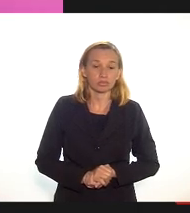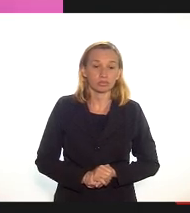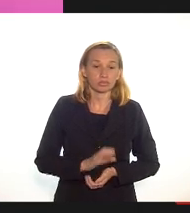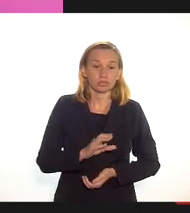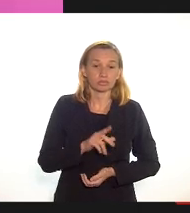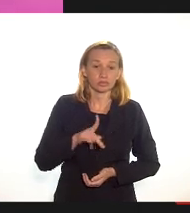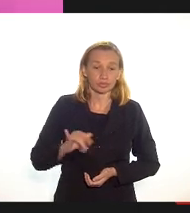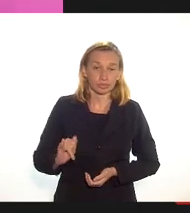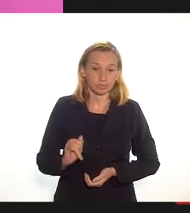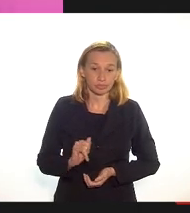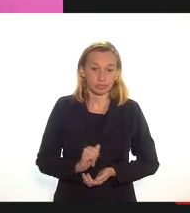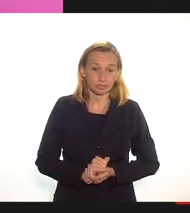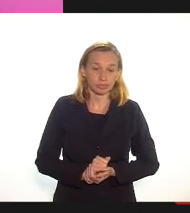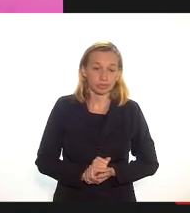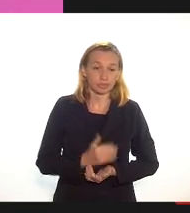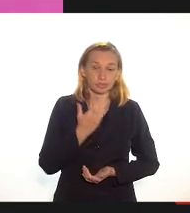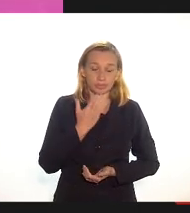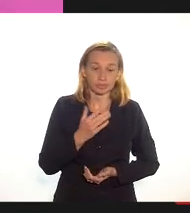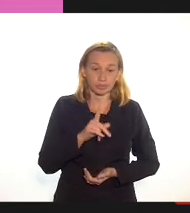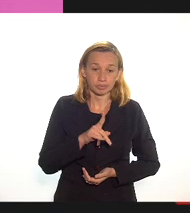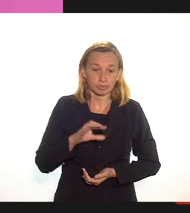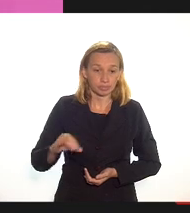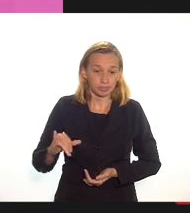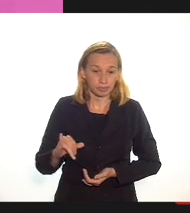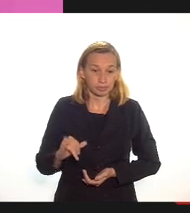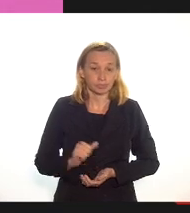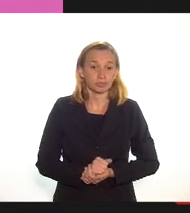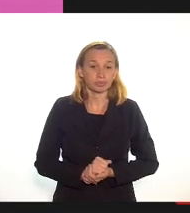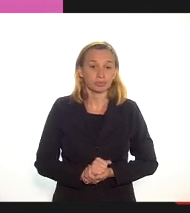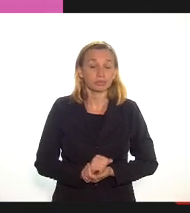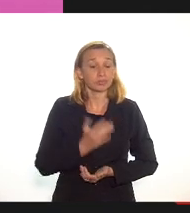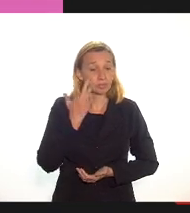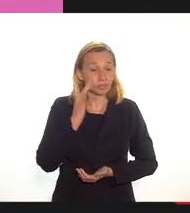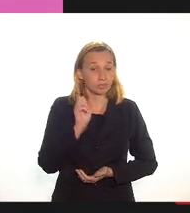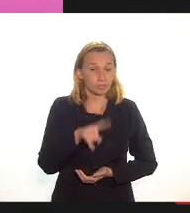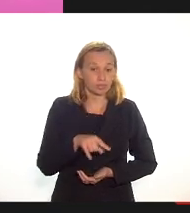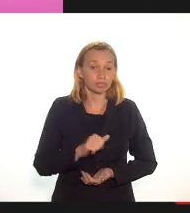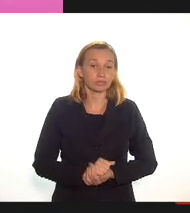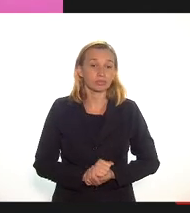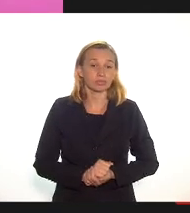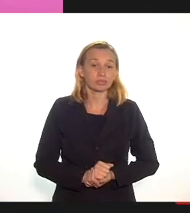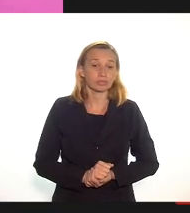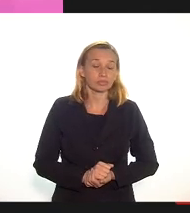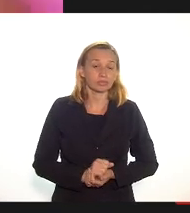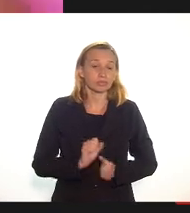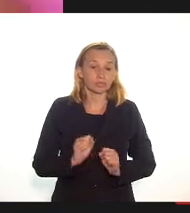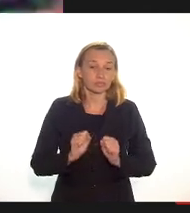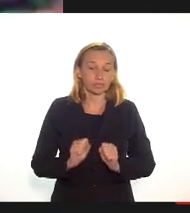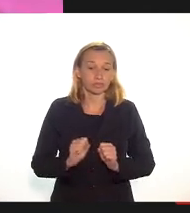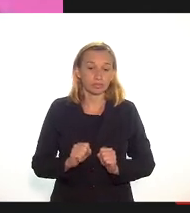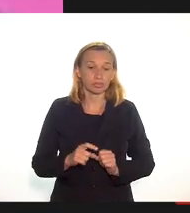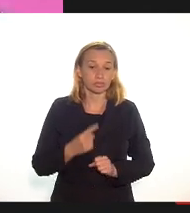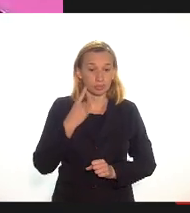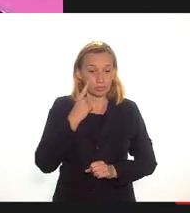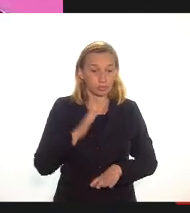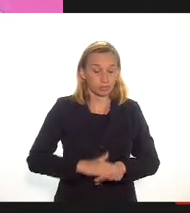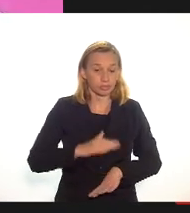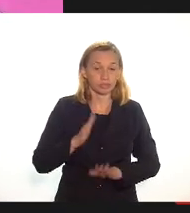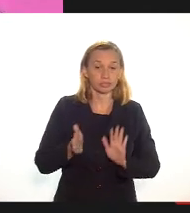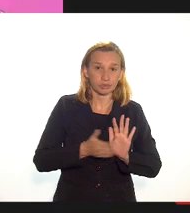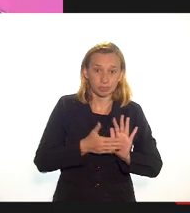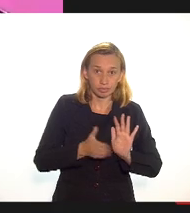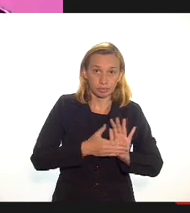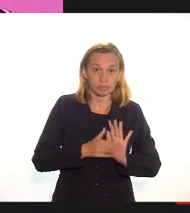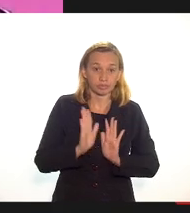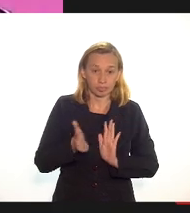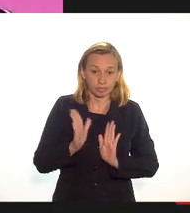CPI, né? Pedir CPI, eu acho que aí a gente pode amarrar mais essas propostas,